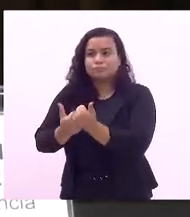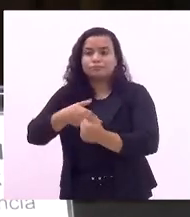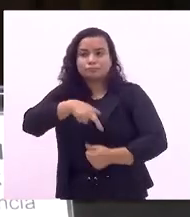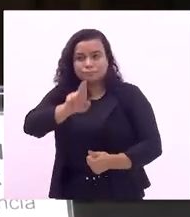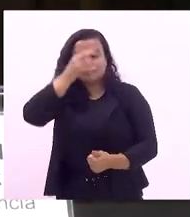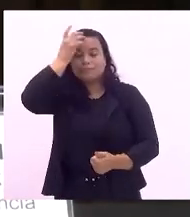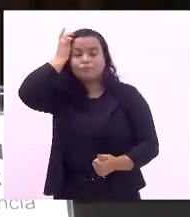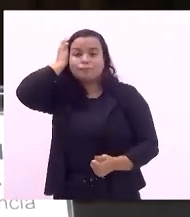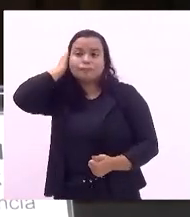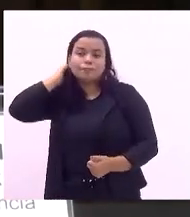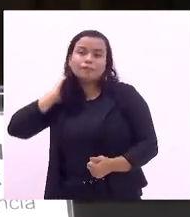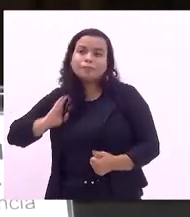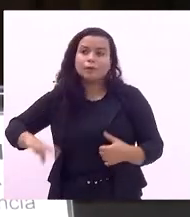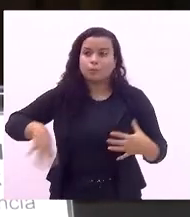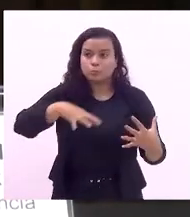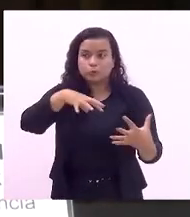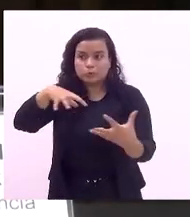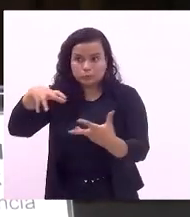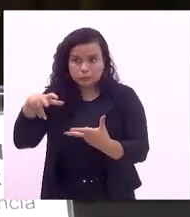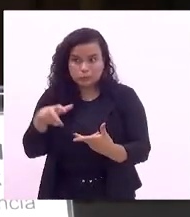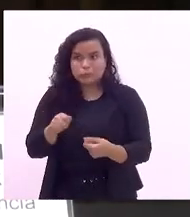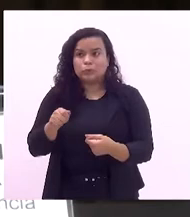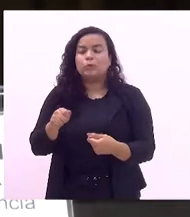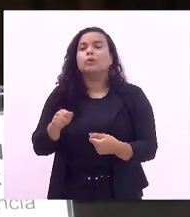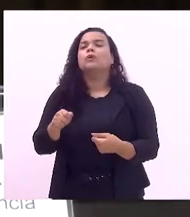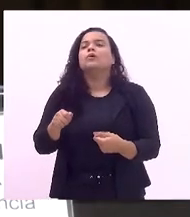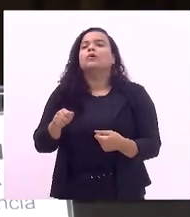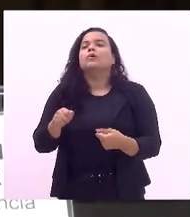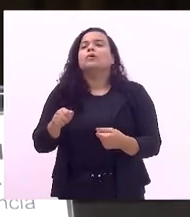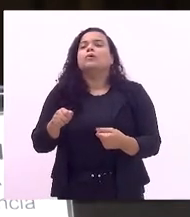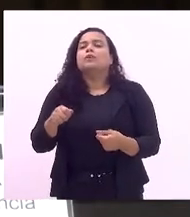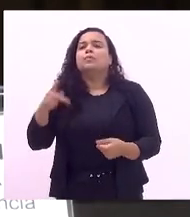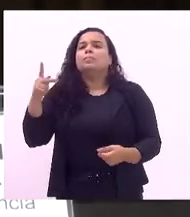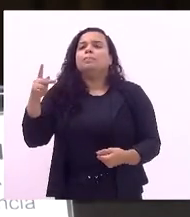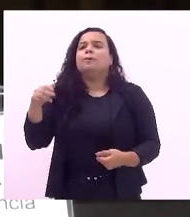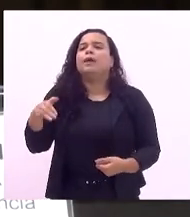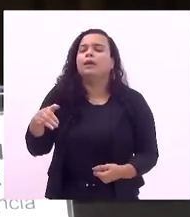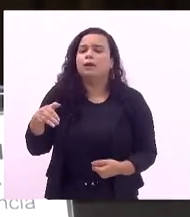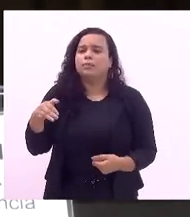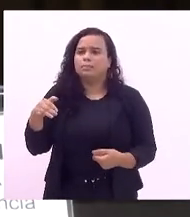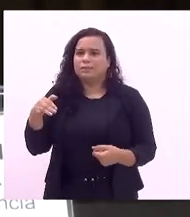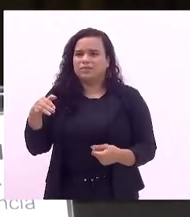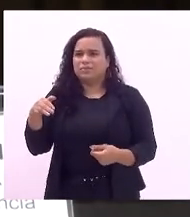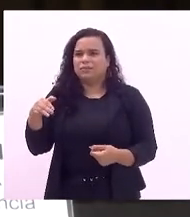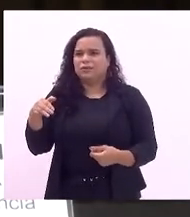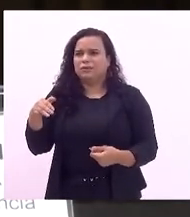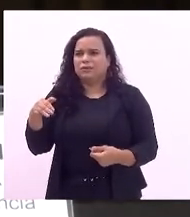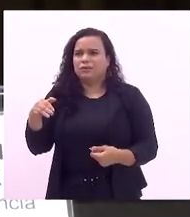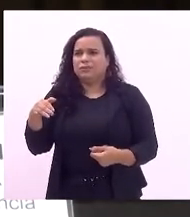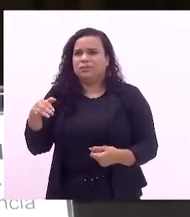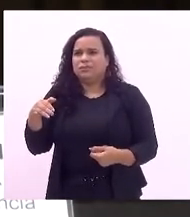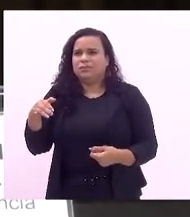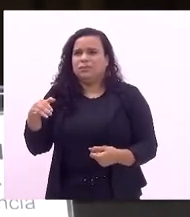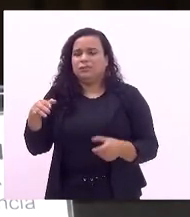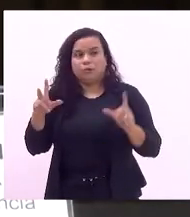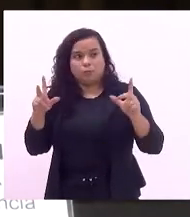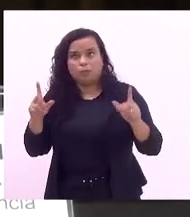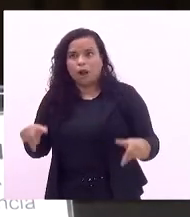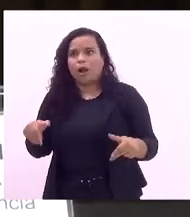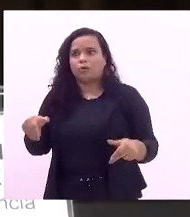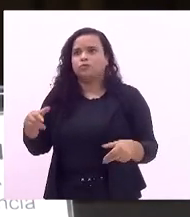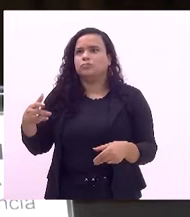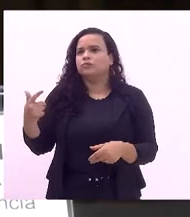eu acho que no mundo não há uma corporação uma Polícia Militar que tem perdido tanto